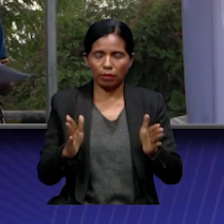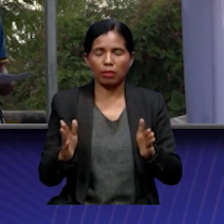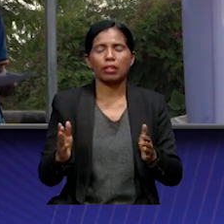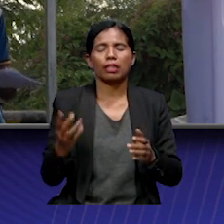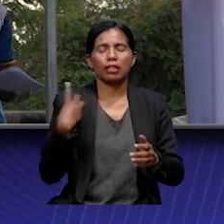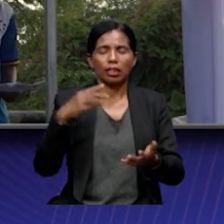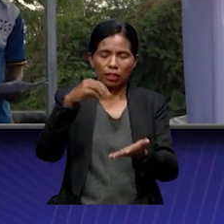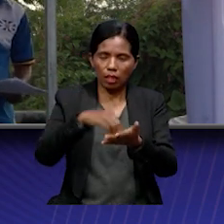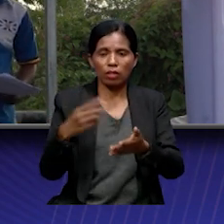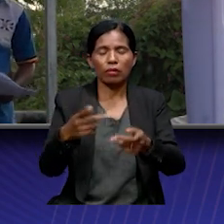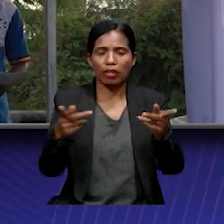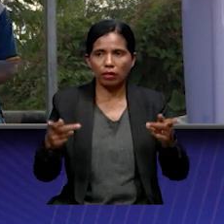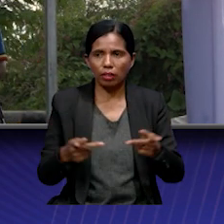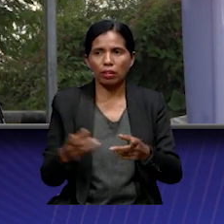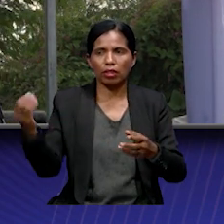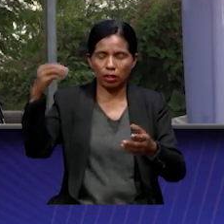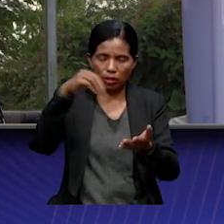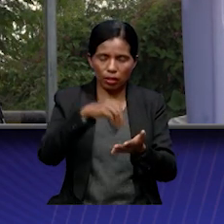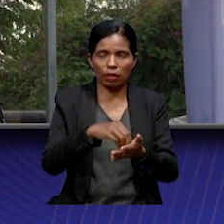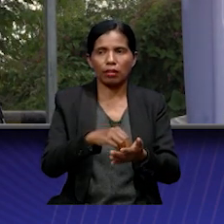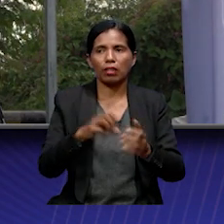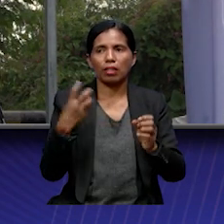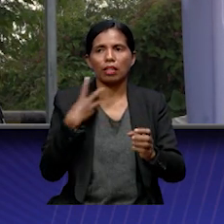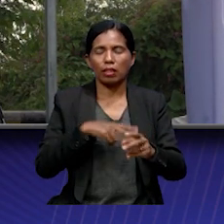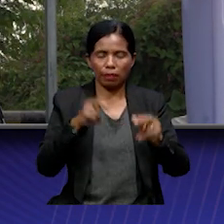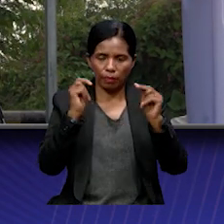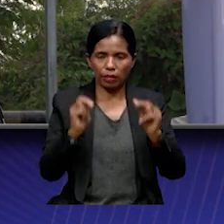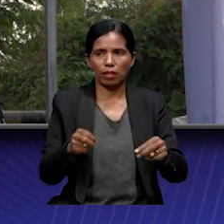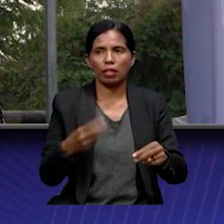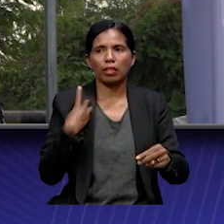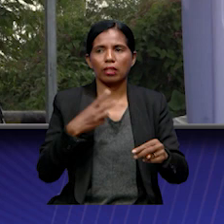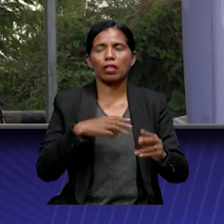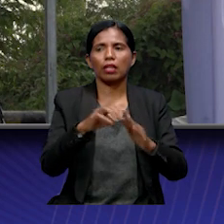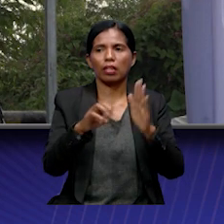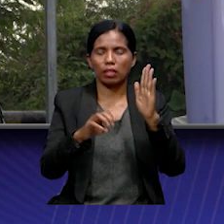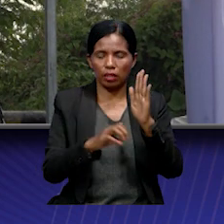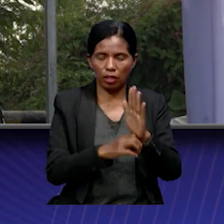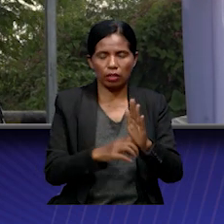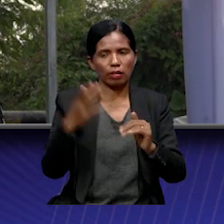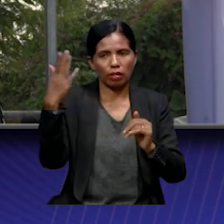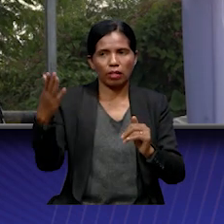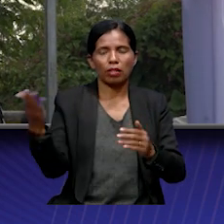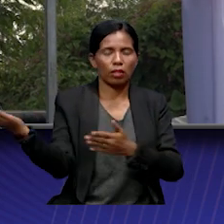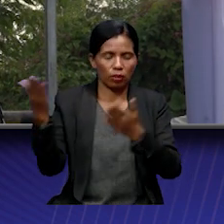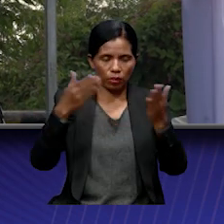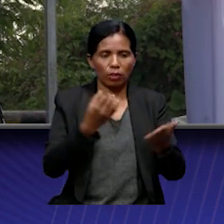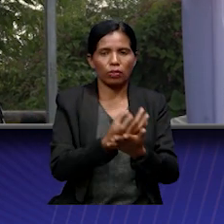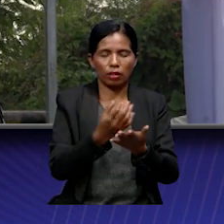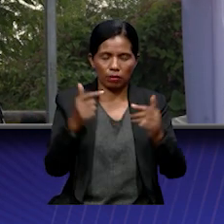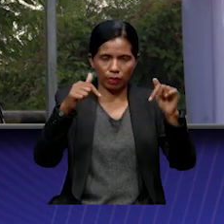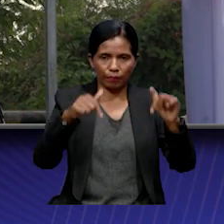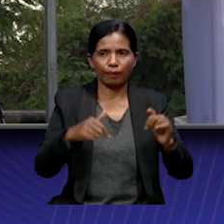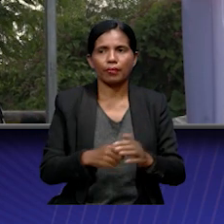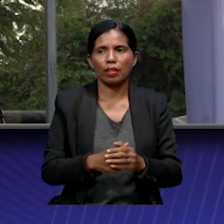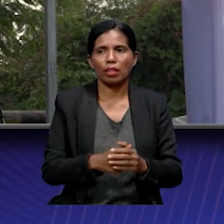que buka para investimento público quando ita precisa. Ita ni estado tem que investe neba para hata ma osa fali mayene i